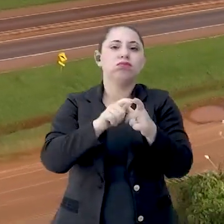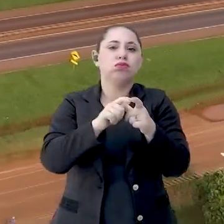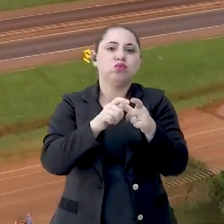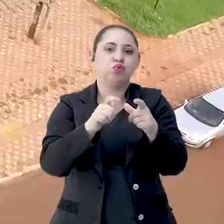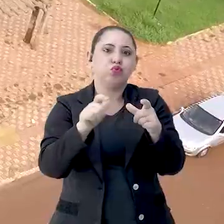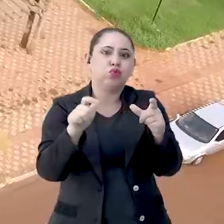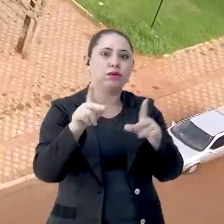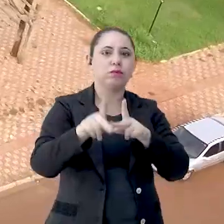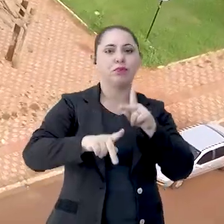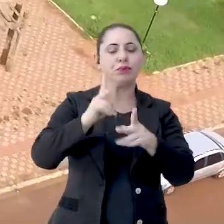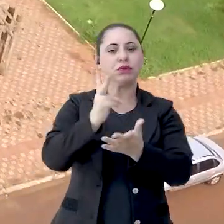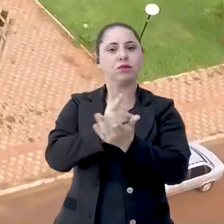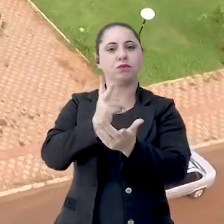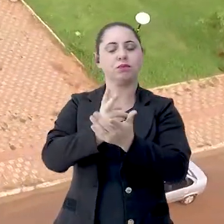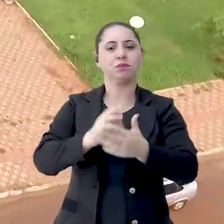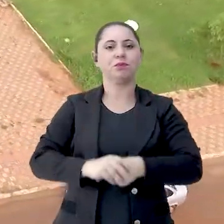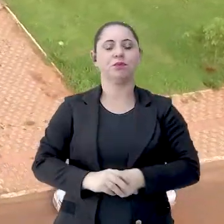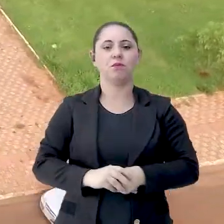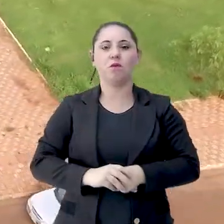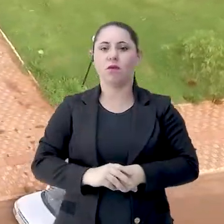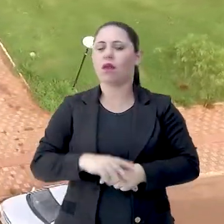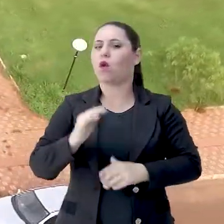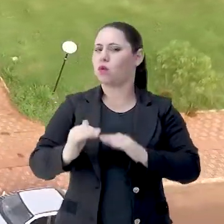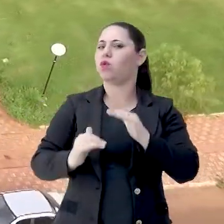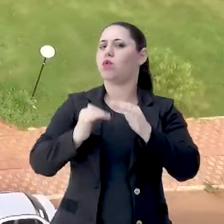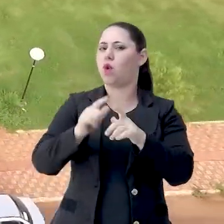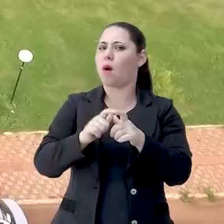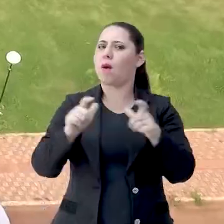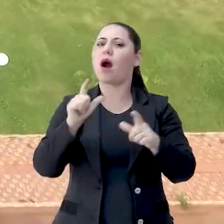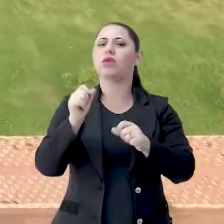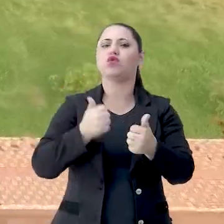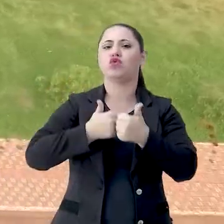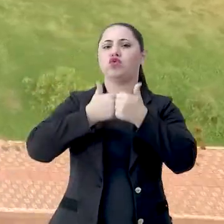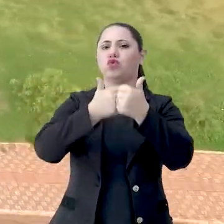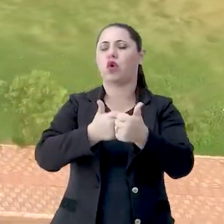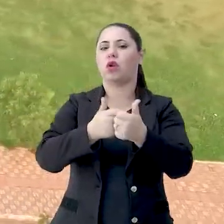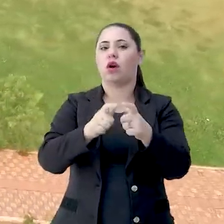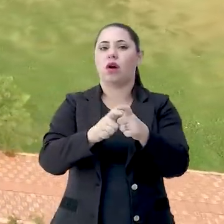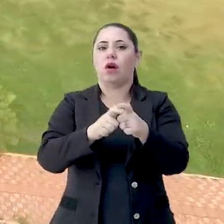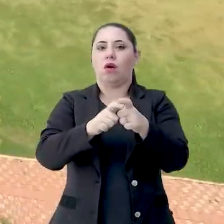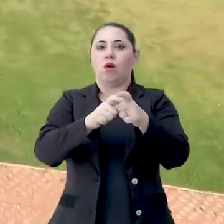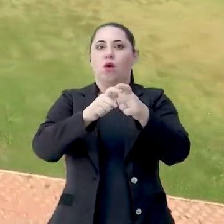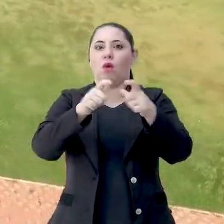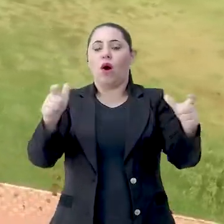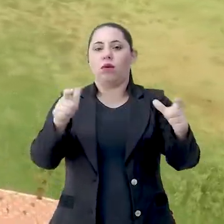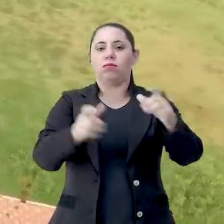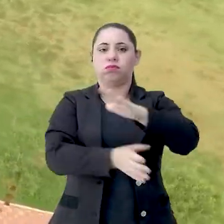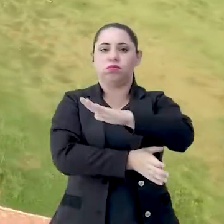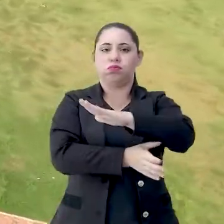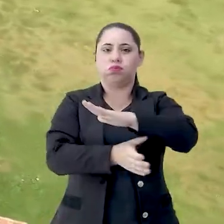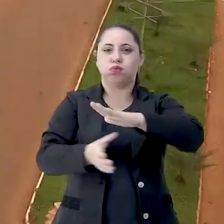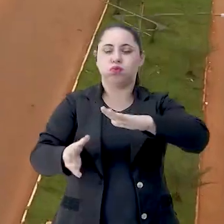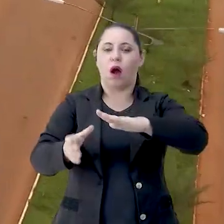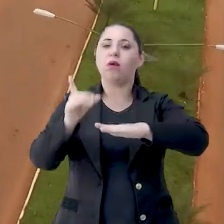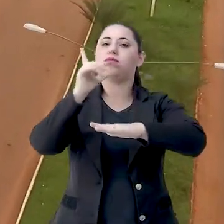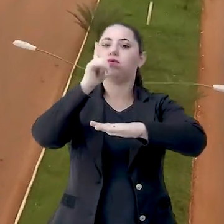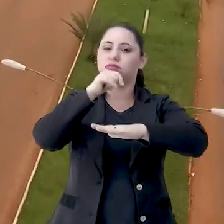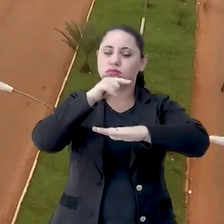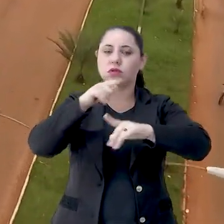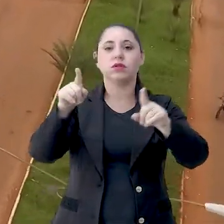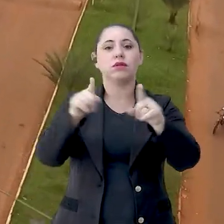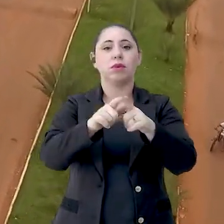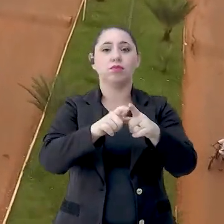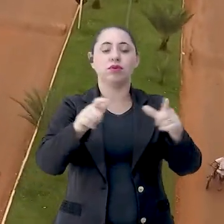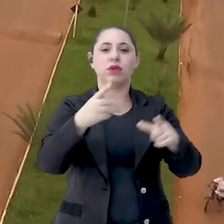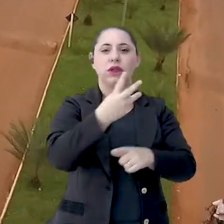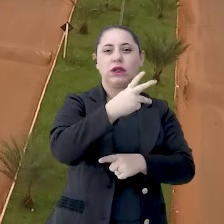de 35% para 70% de cobertura, num investimento de 9 milhões de reais. A